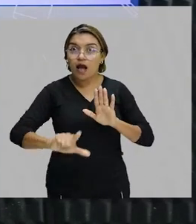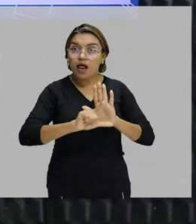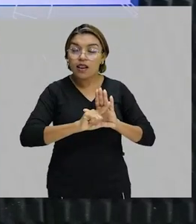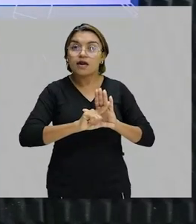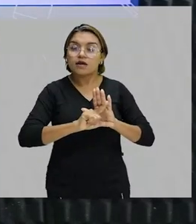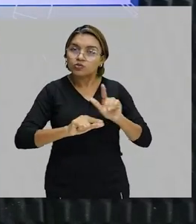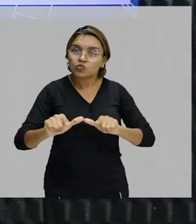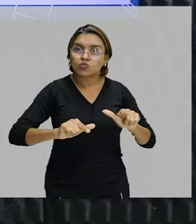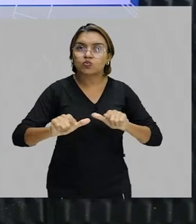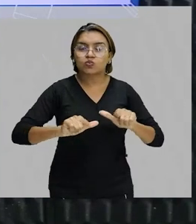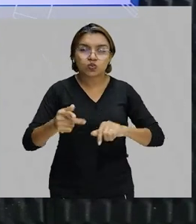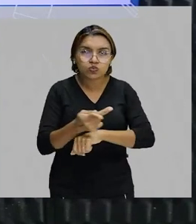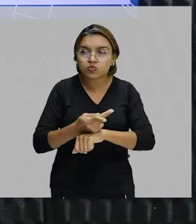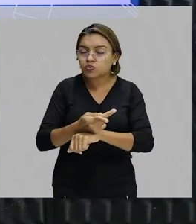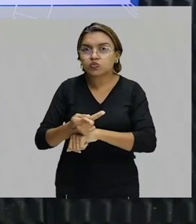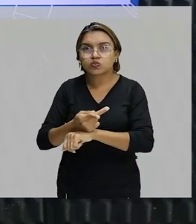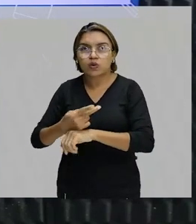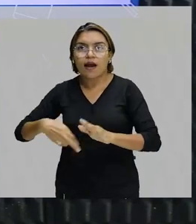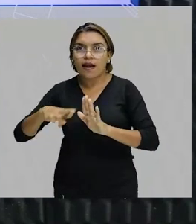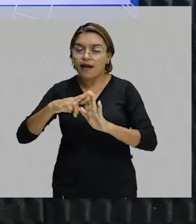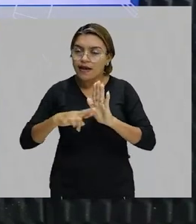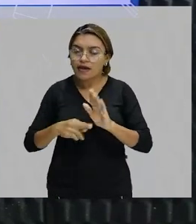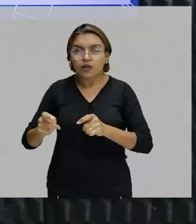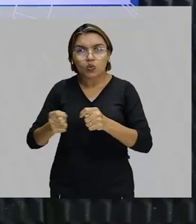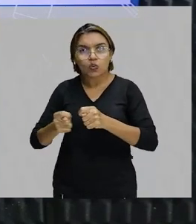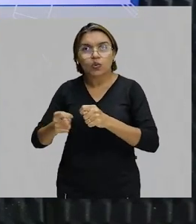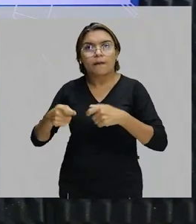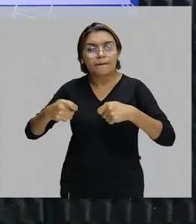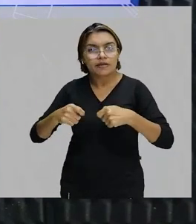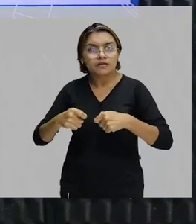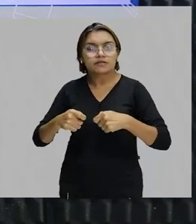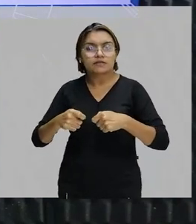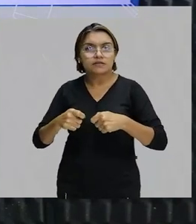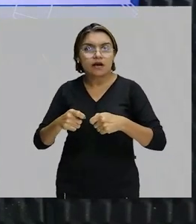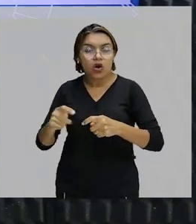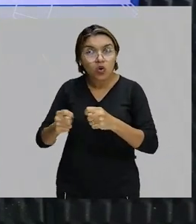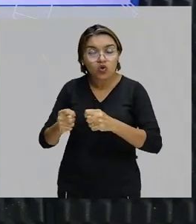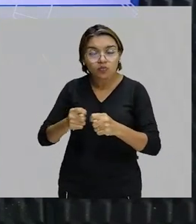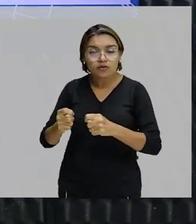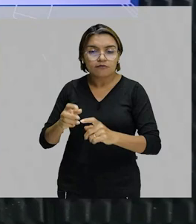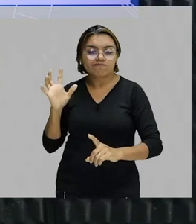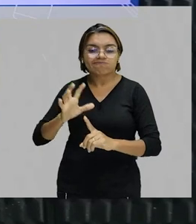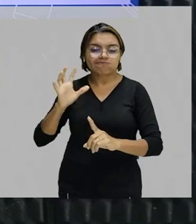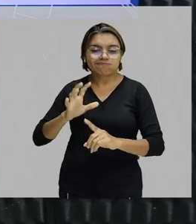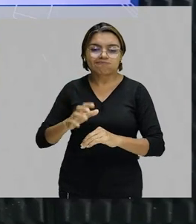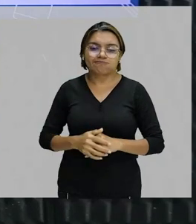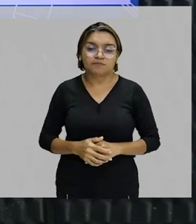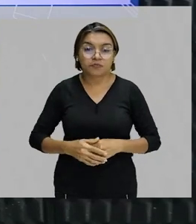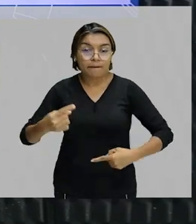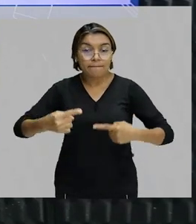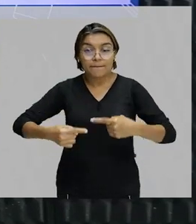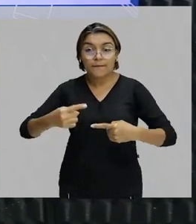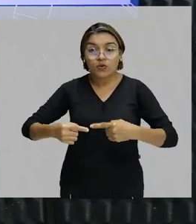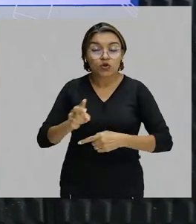livre iniciativa as regras do mercado é que devem conduzir a economia política fiscal